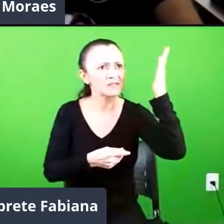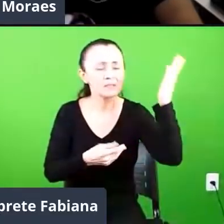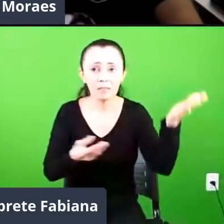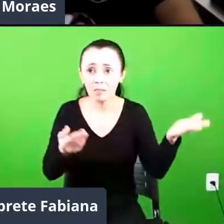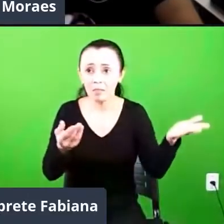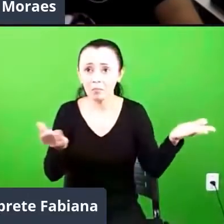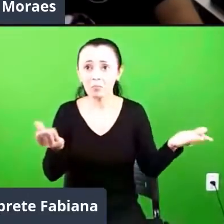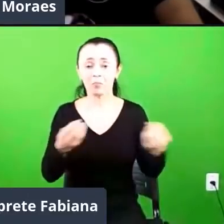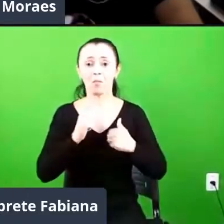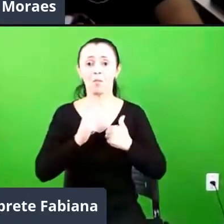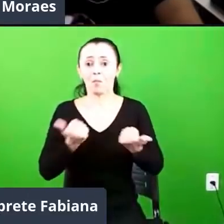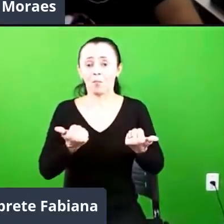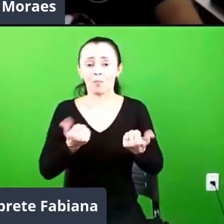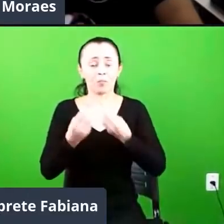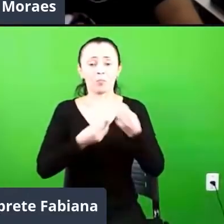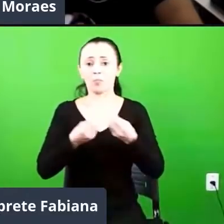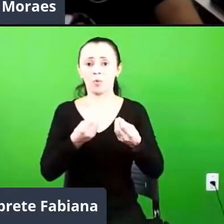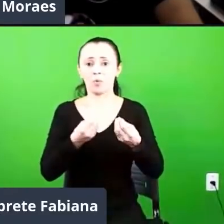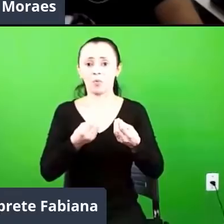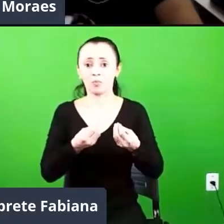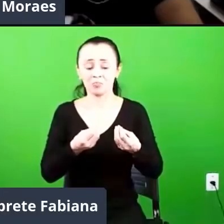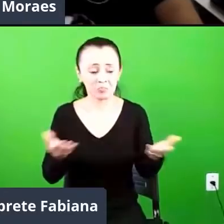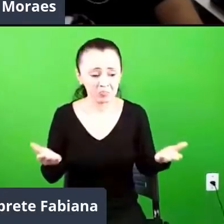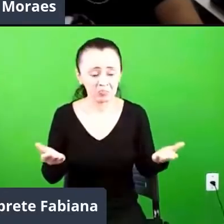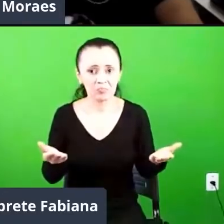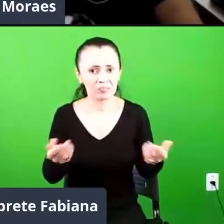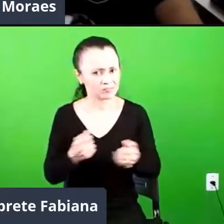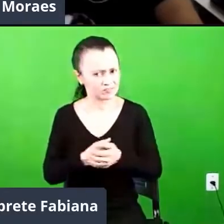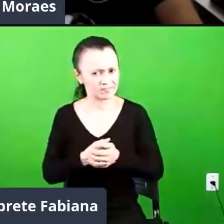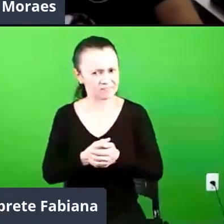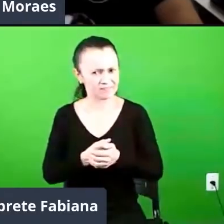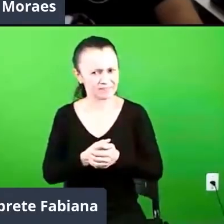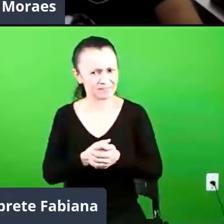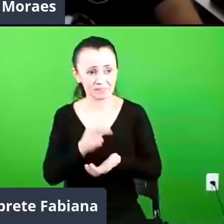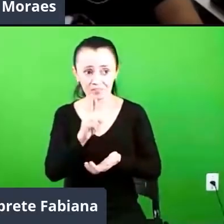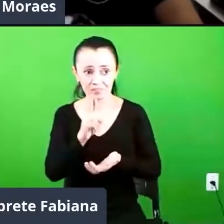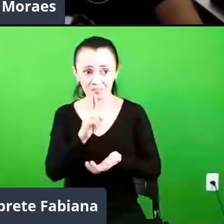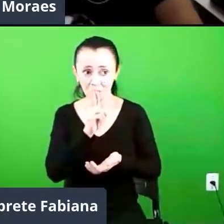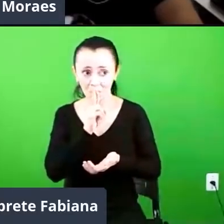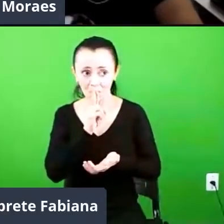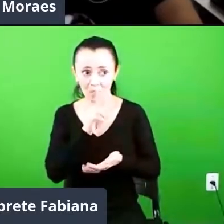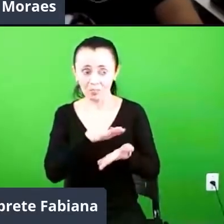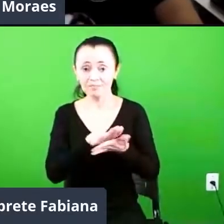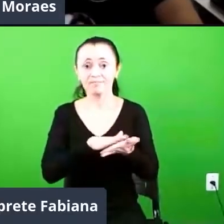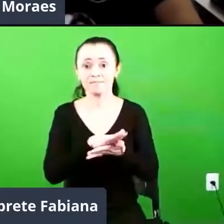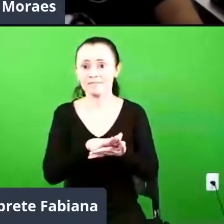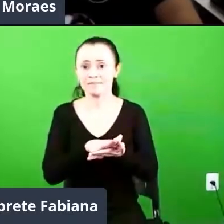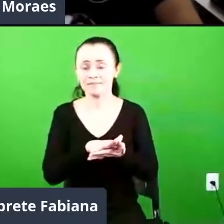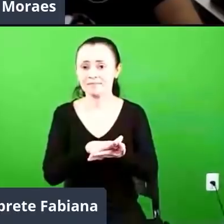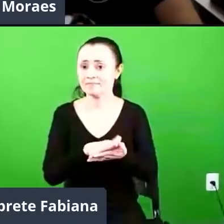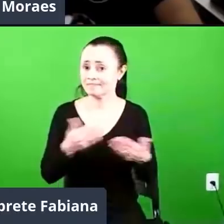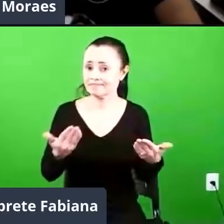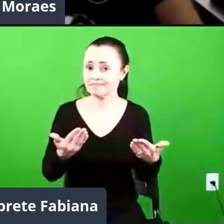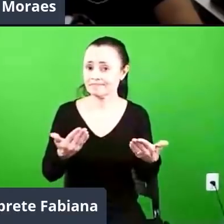Aí depois você fica pensando, gente, será que eles entenderam o que eu disse? Será que, de repente, eu poderia ter trazido uma outra